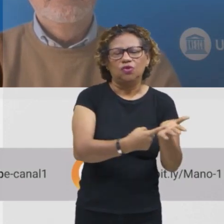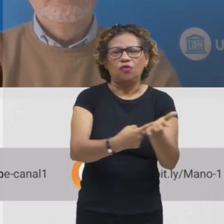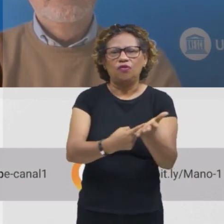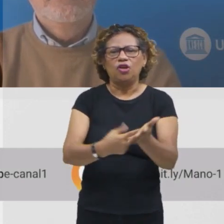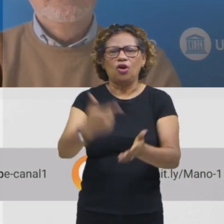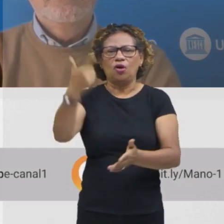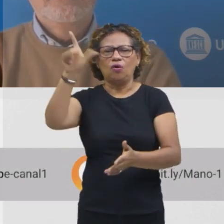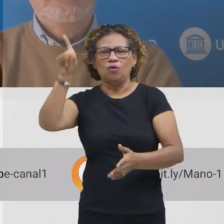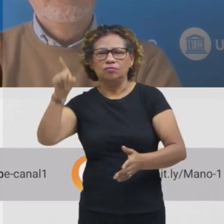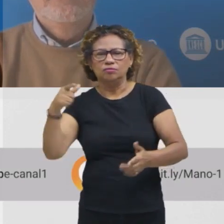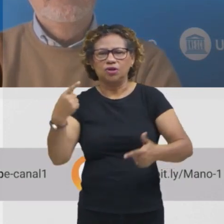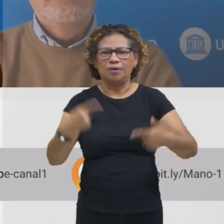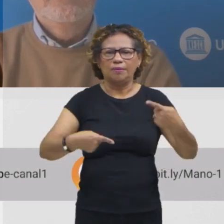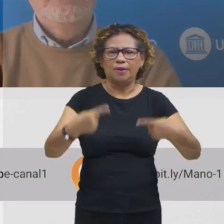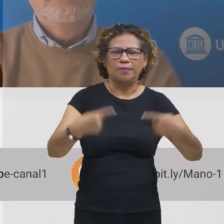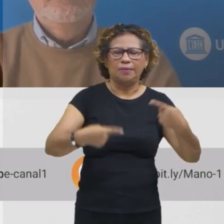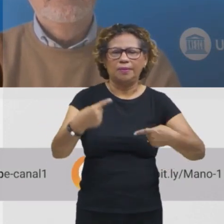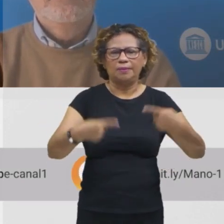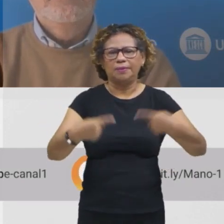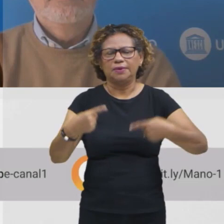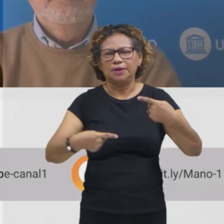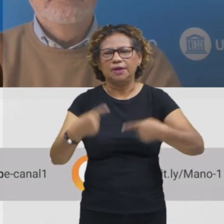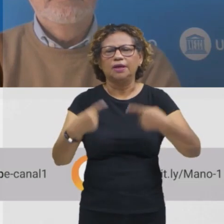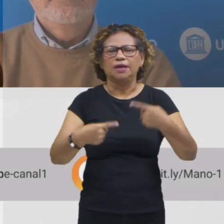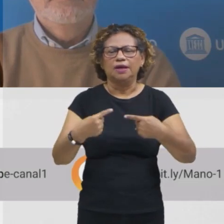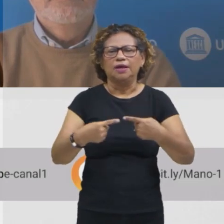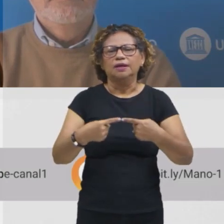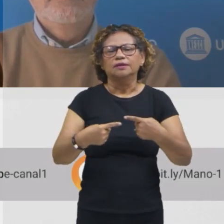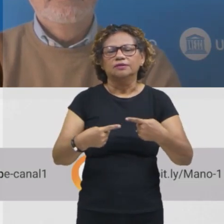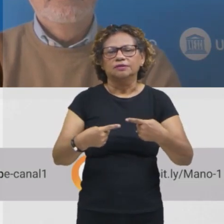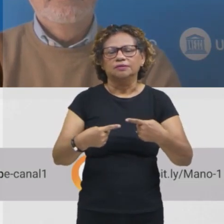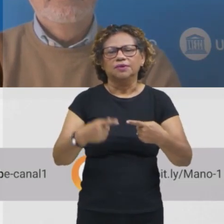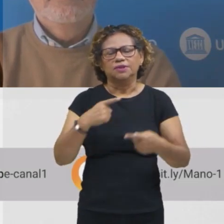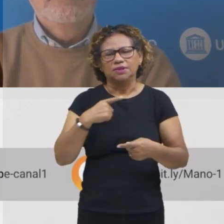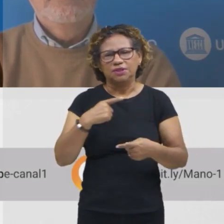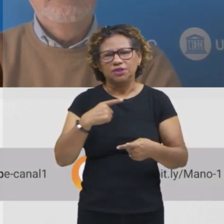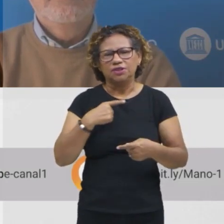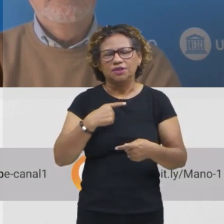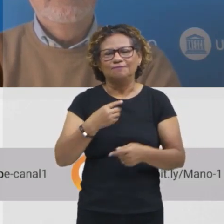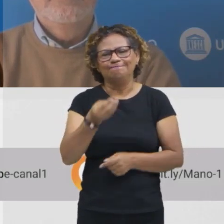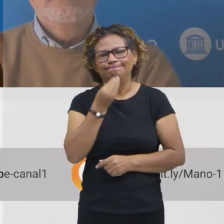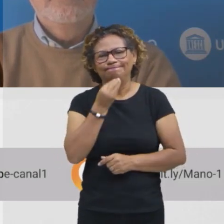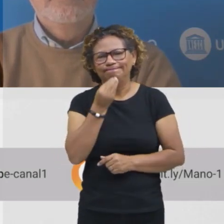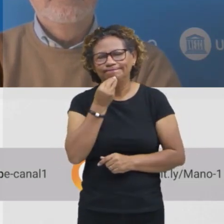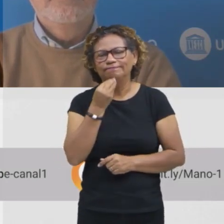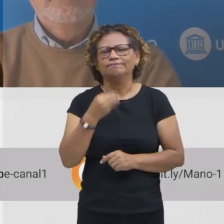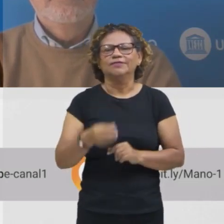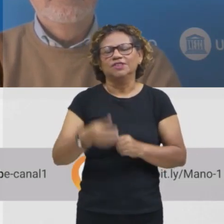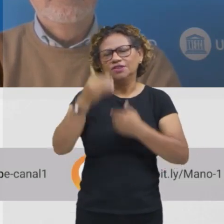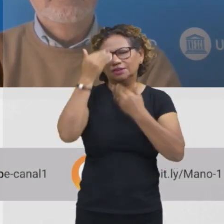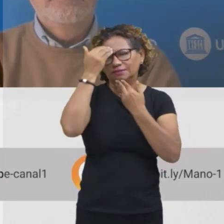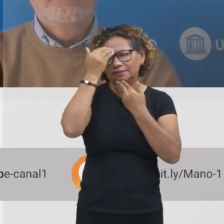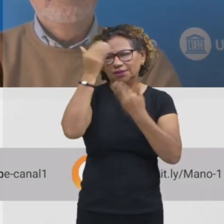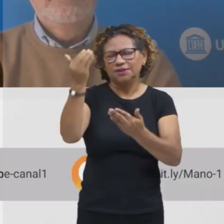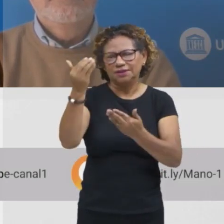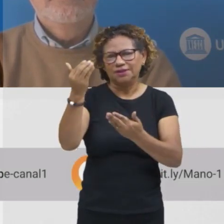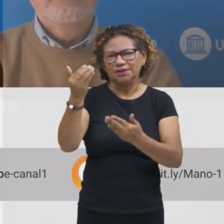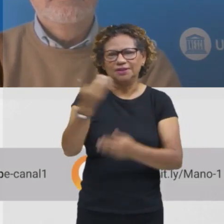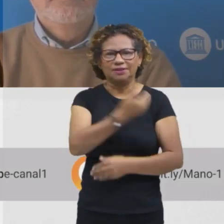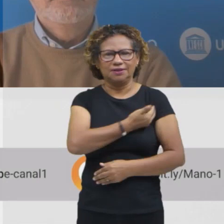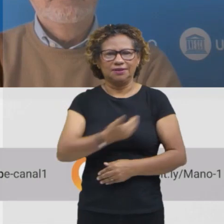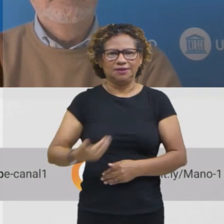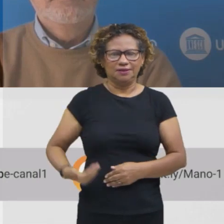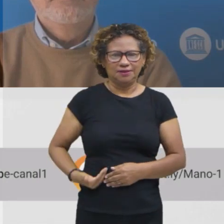próximos debates, né, para nós aprofundarmos mais essa discussão. E eu quero agradecer em nome da Secretaria de Educação e Desporto